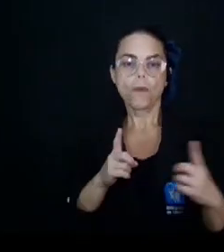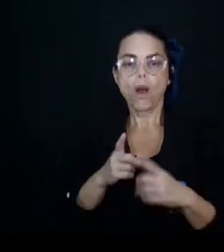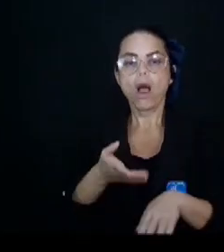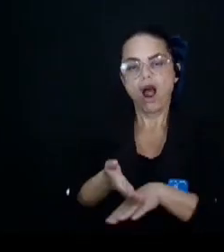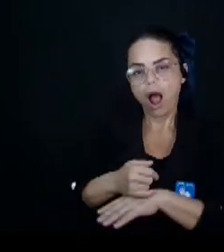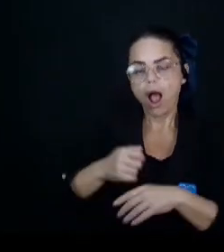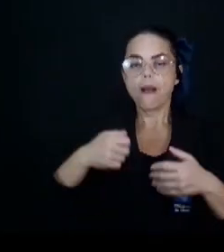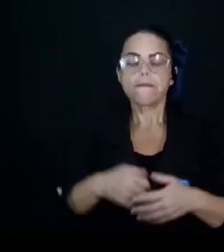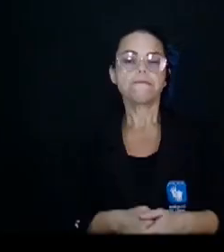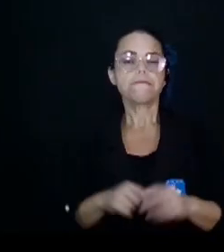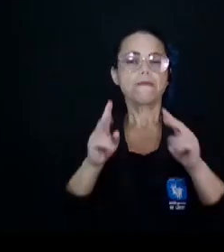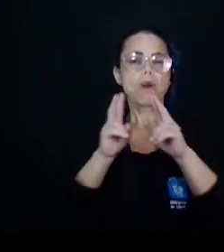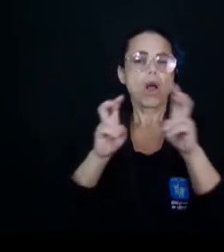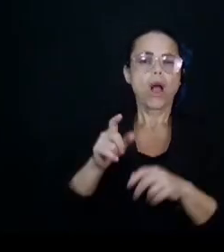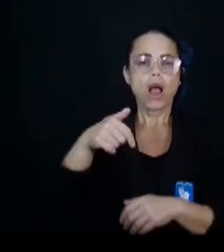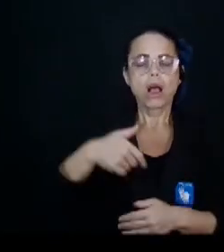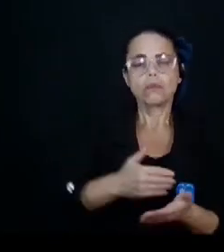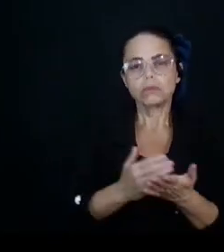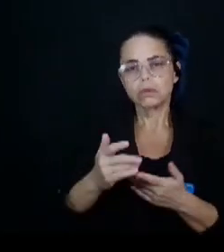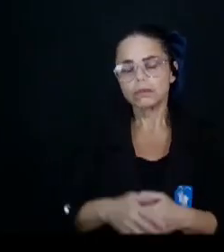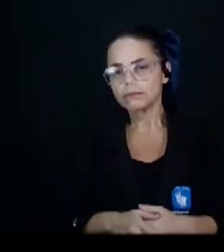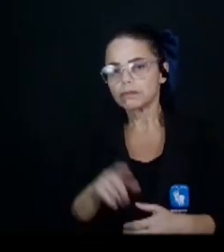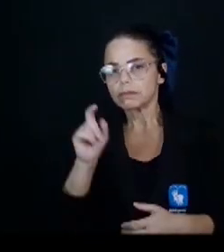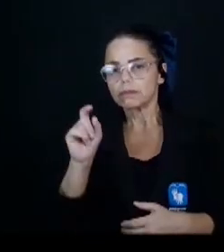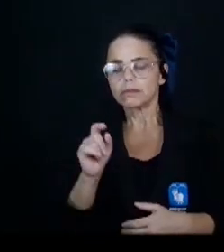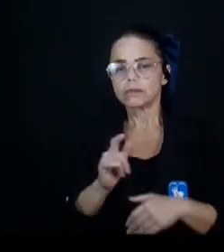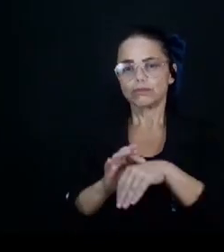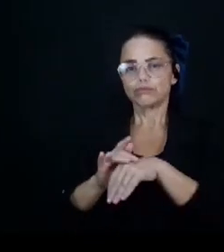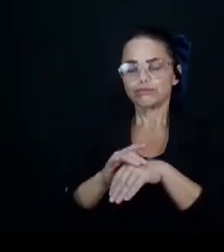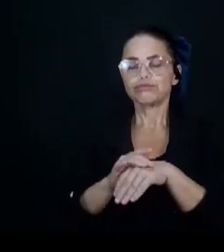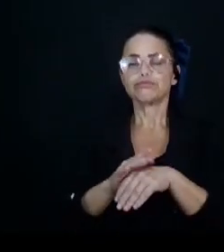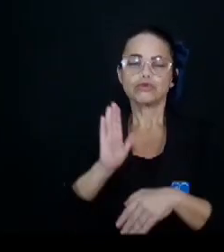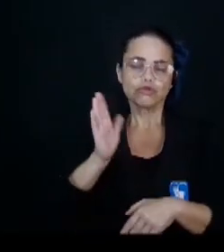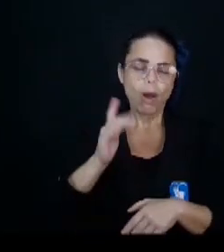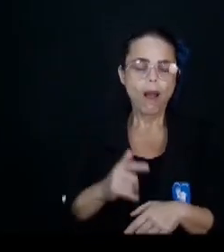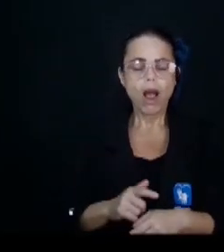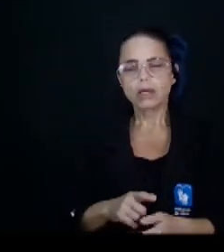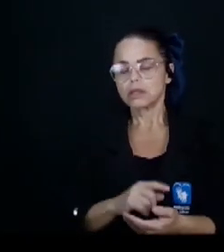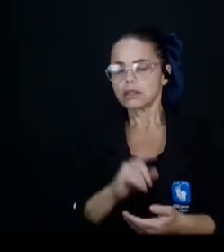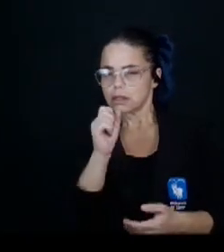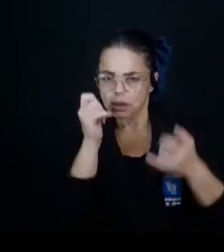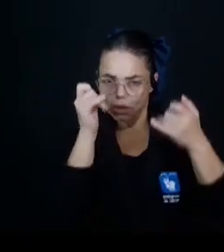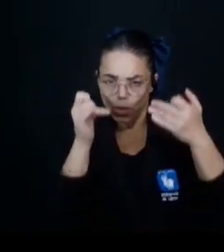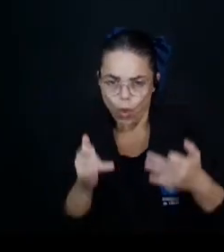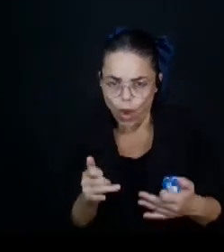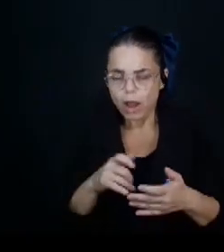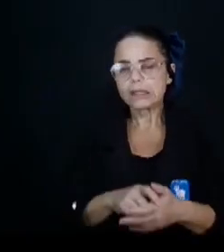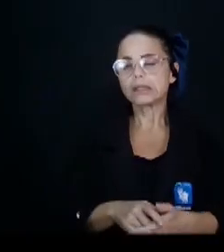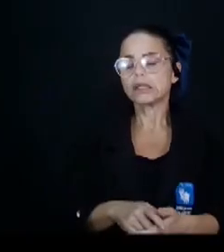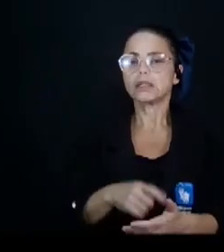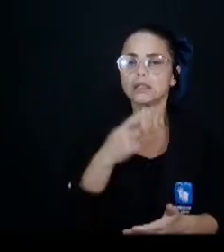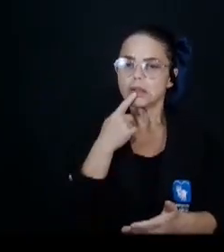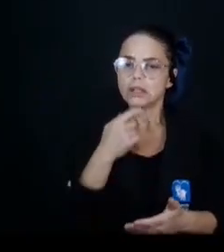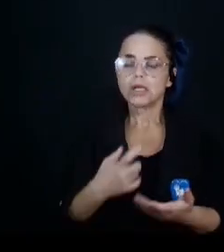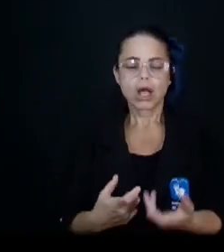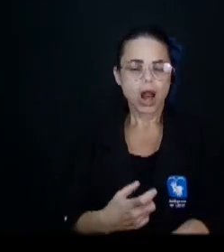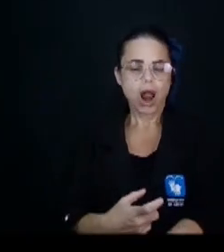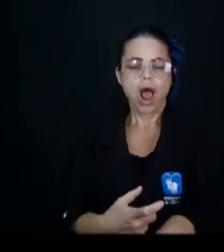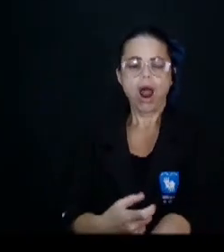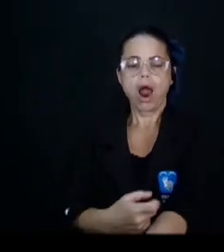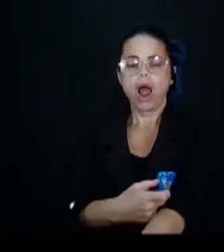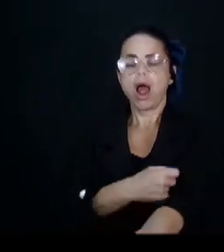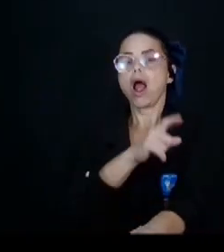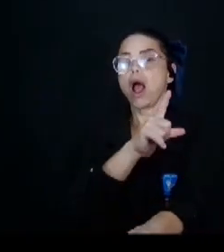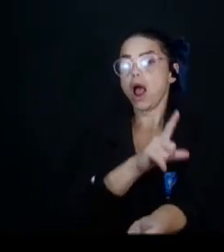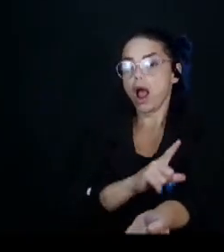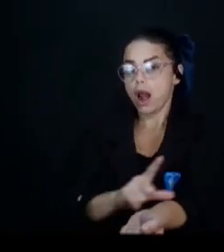vamos começar então pela doença em si. Queria que você explicasse de fato, o que é leucemia. Então,